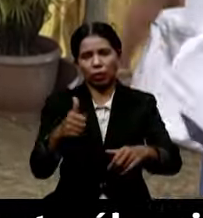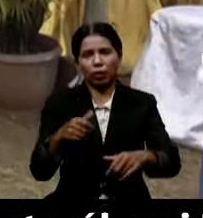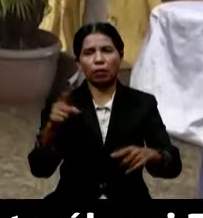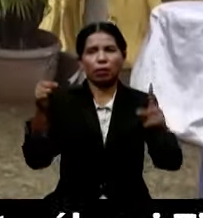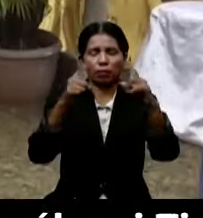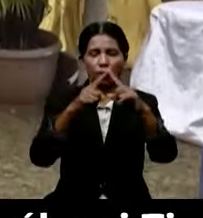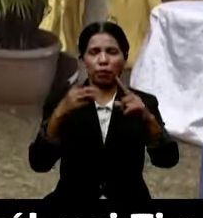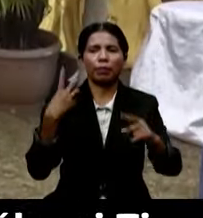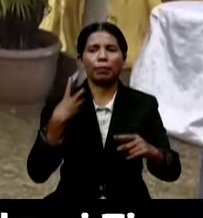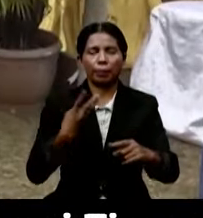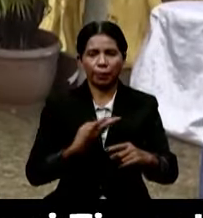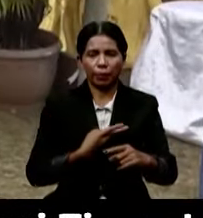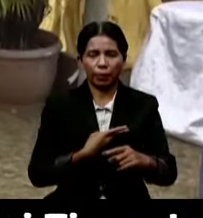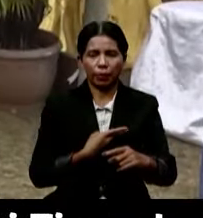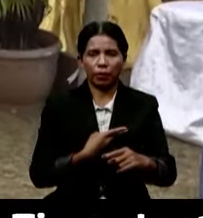itania